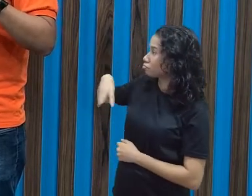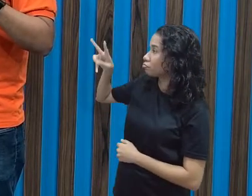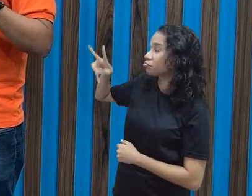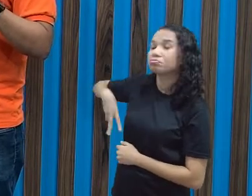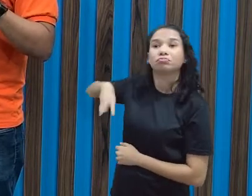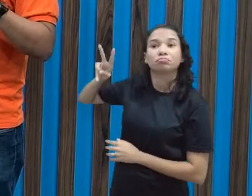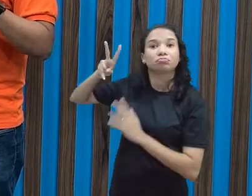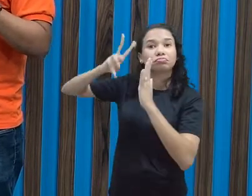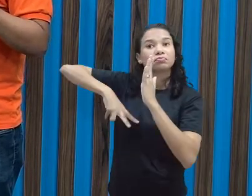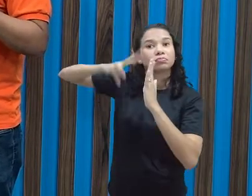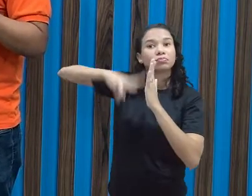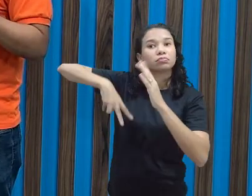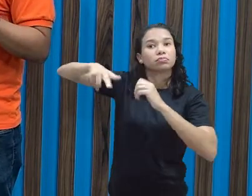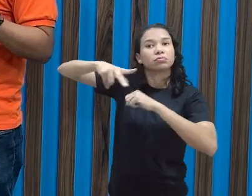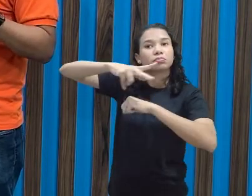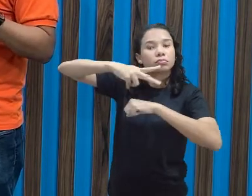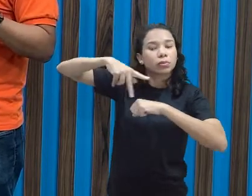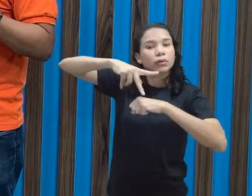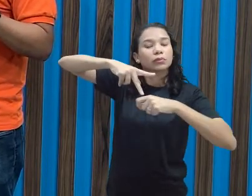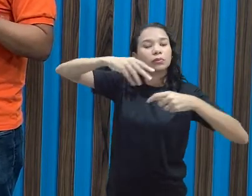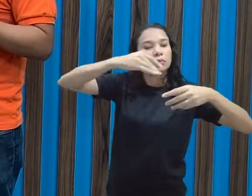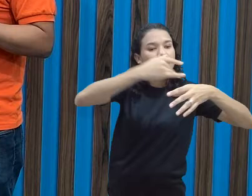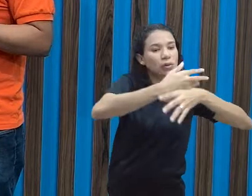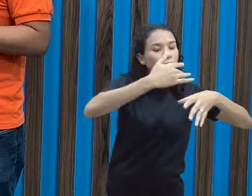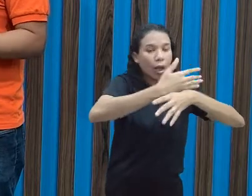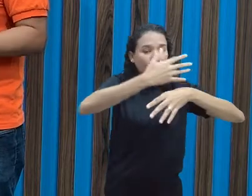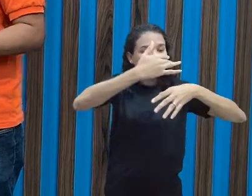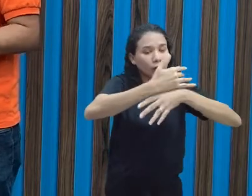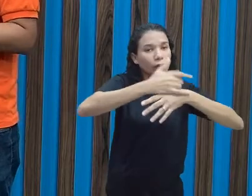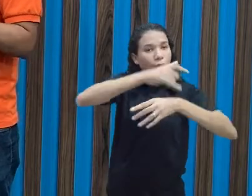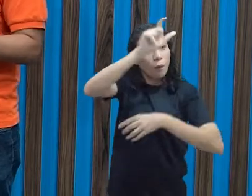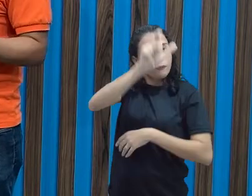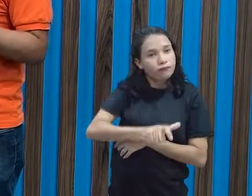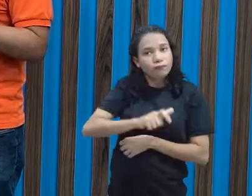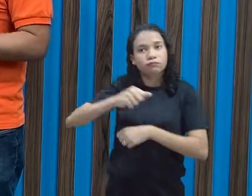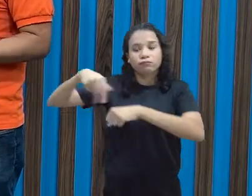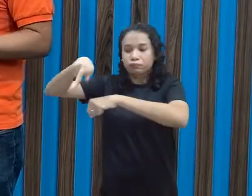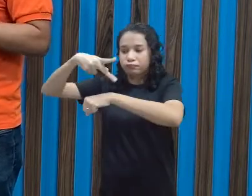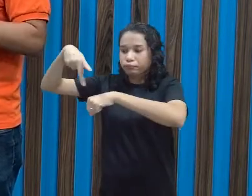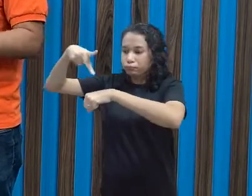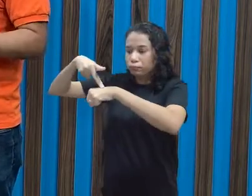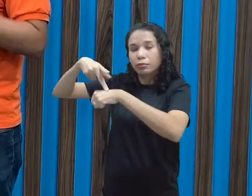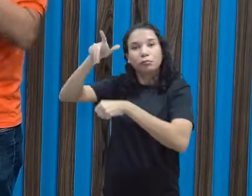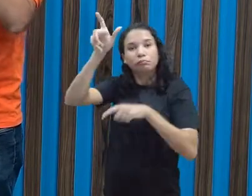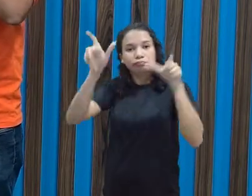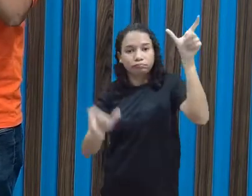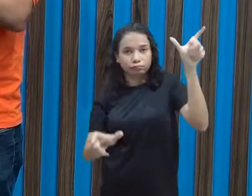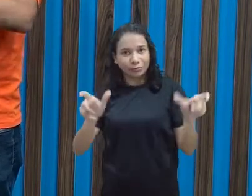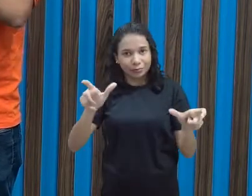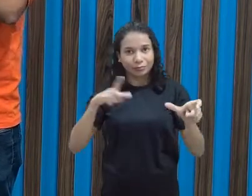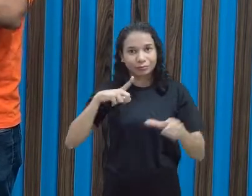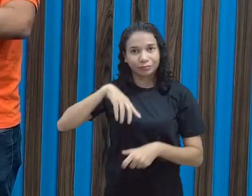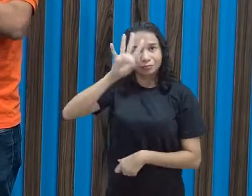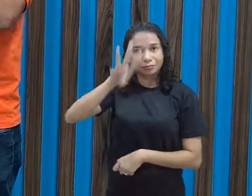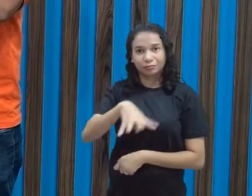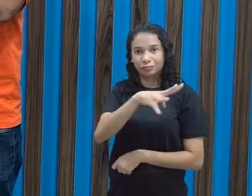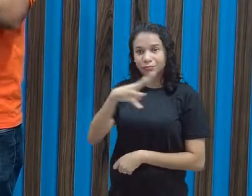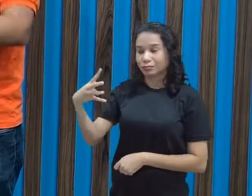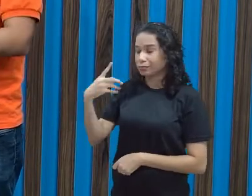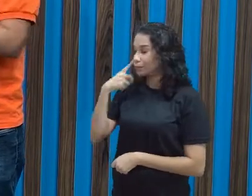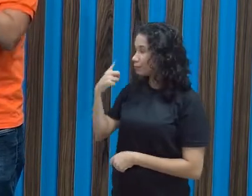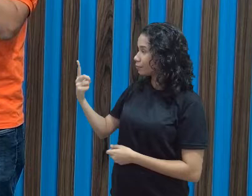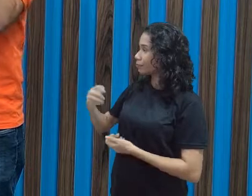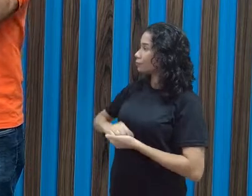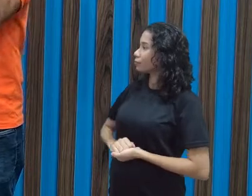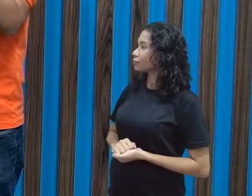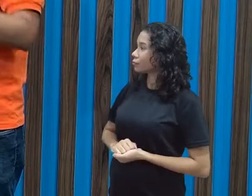São Petersburgo, que são duas cidades aí da Rússia, Moscou e São Petersburgo, Berlim, Madrid,